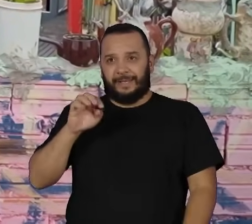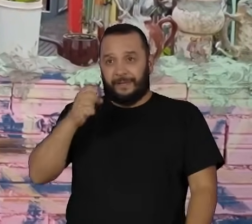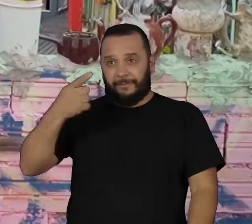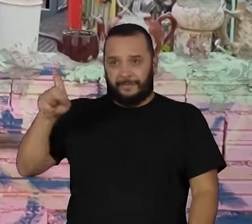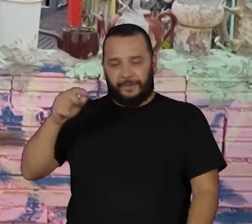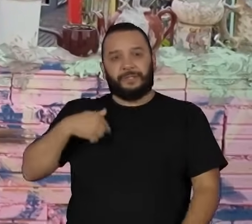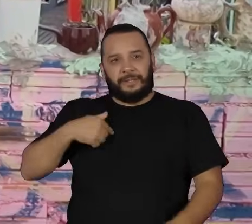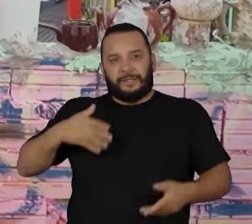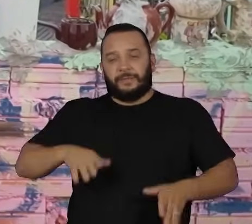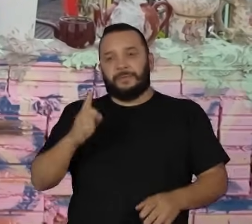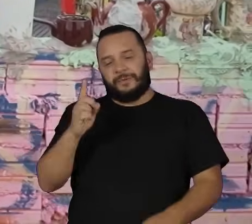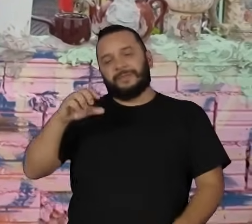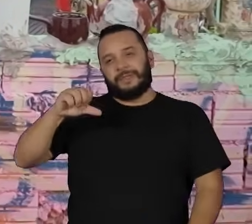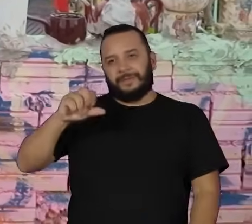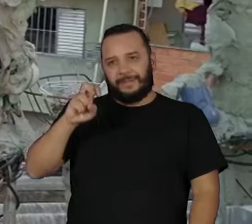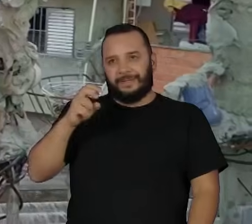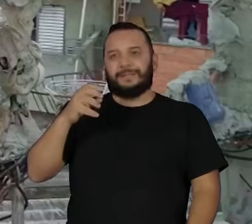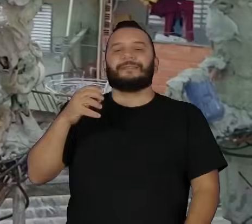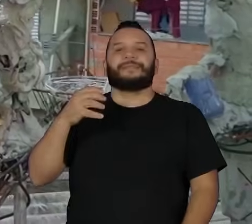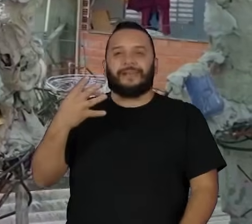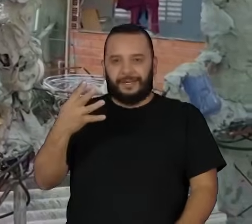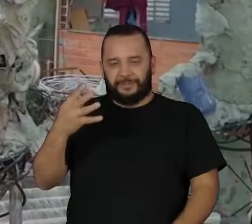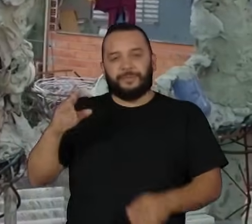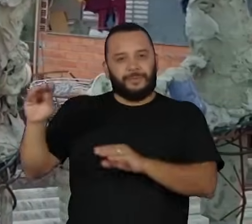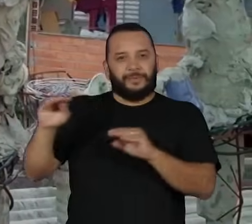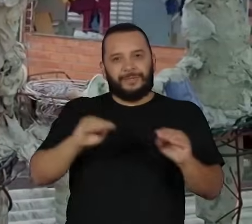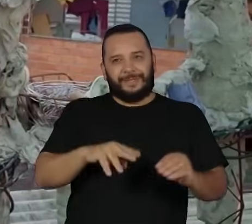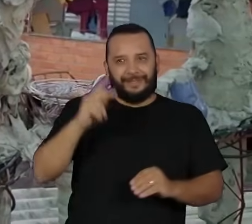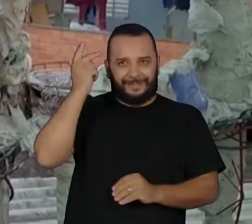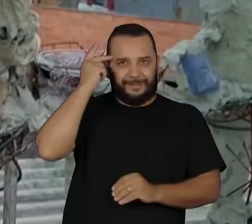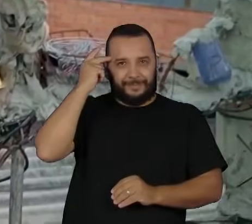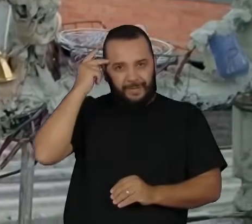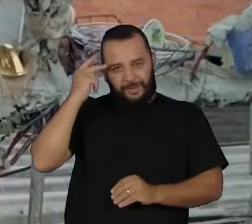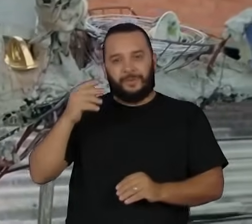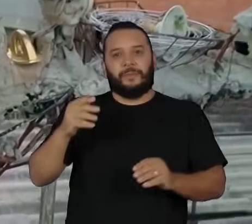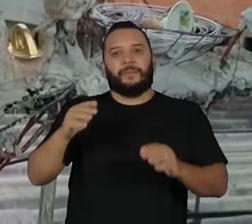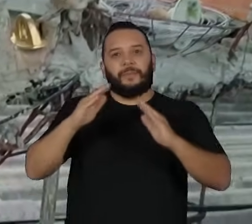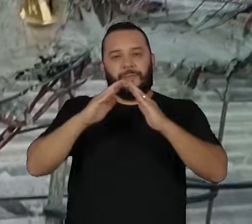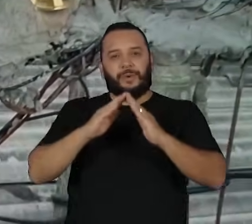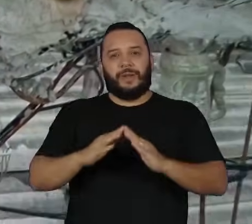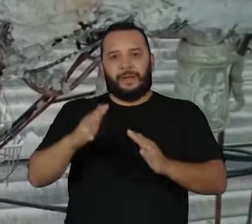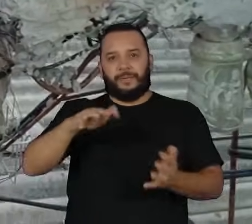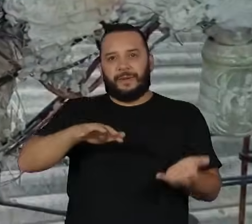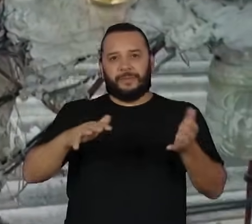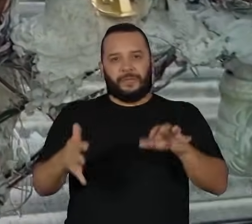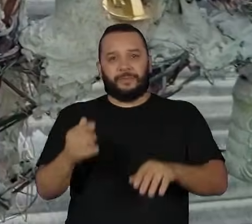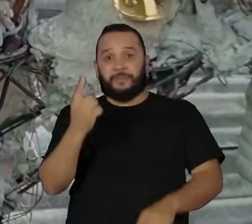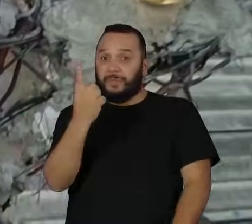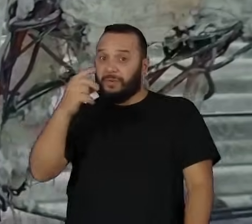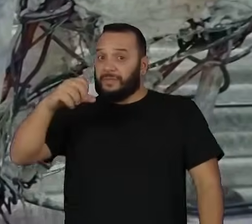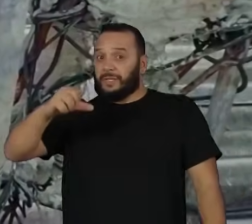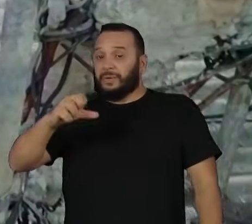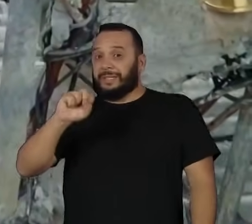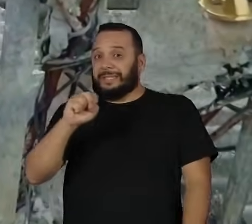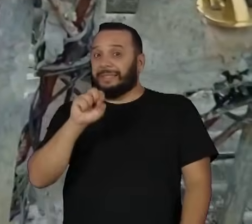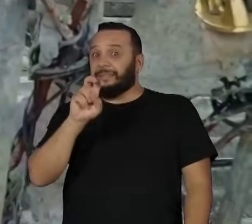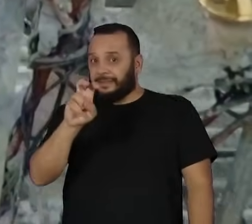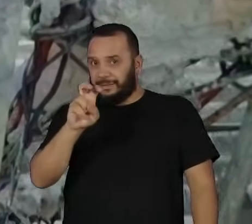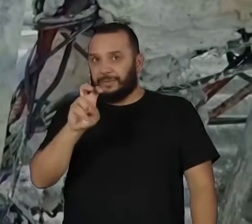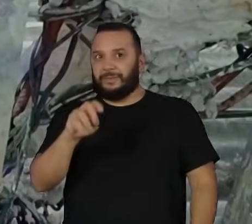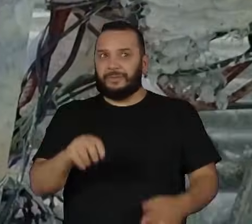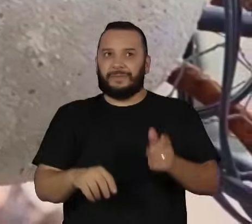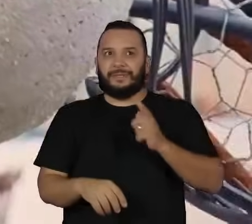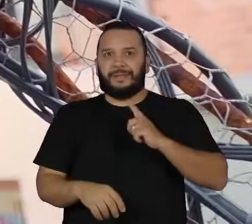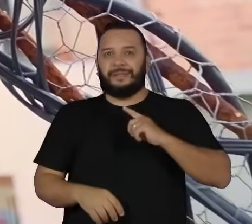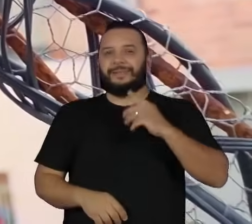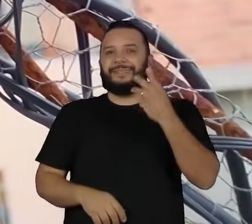Paulo em 1977, só que eu vim morar em Paraisópolis em 1985, né? Já tenho